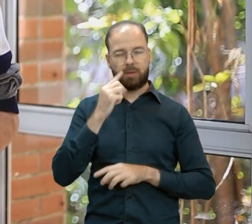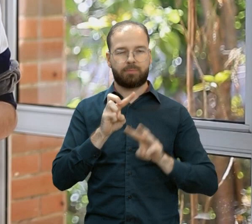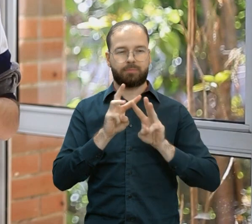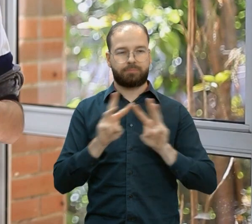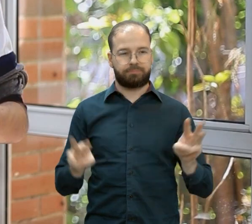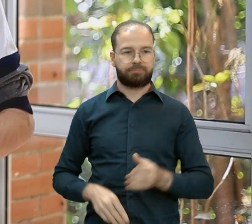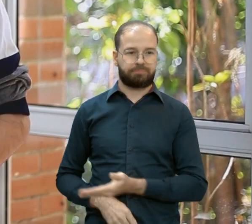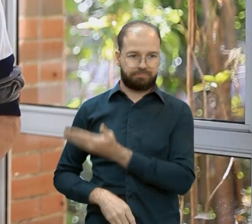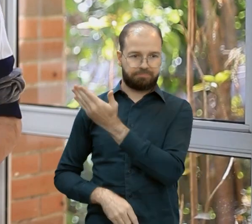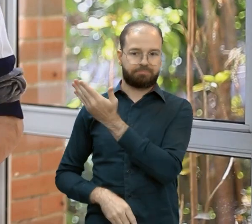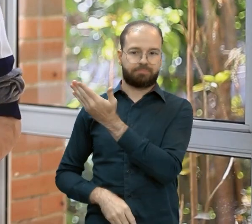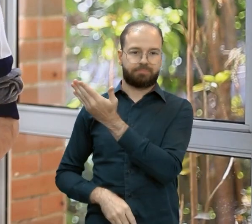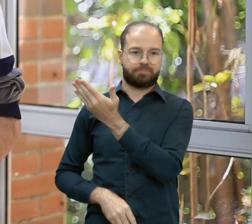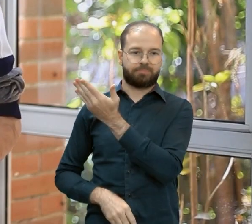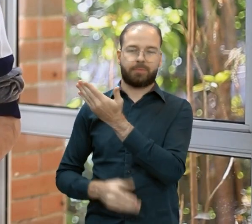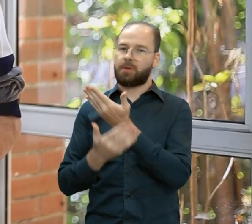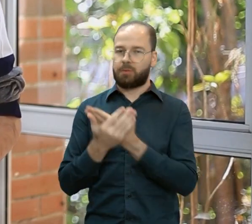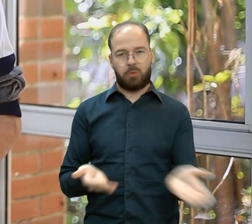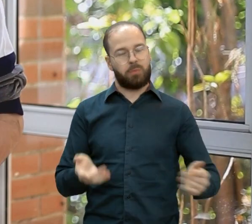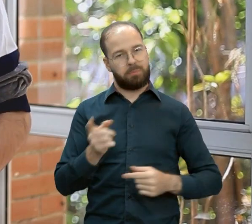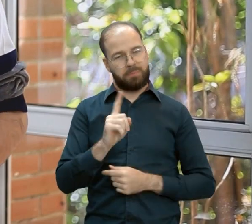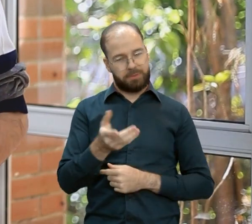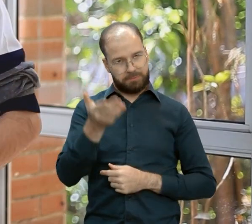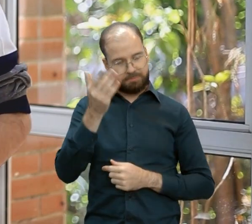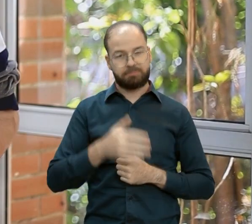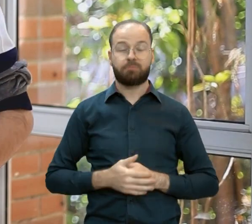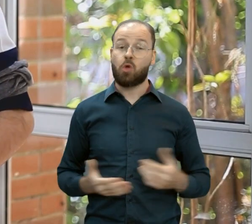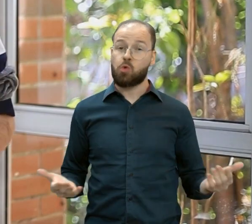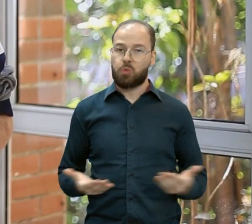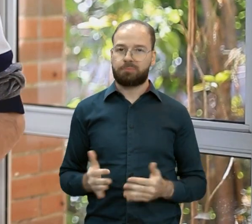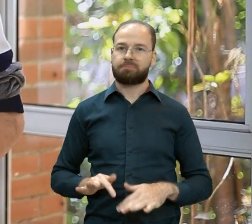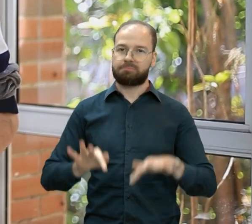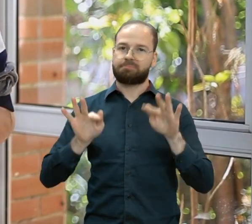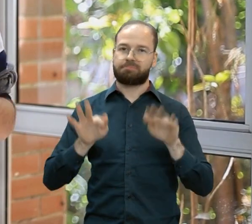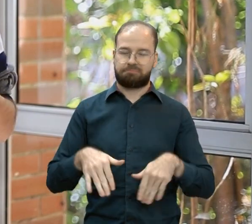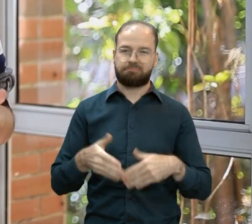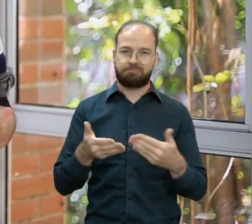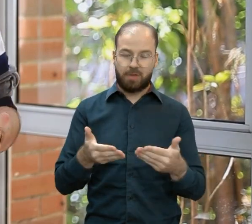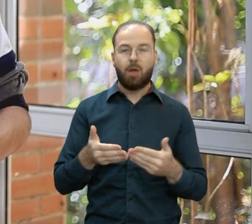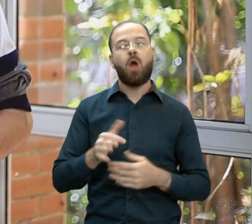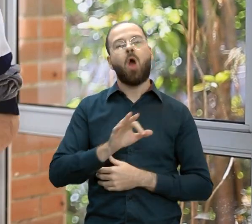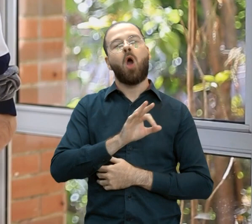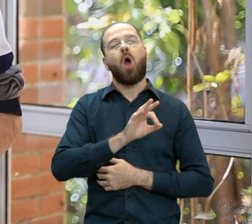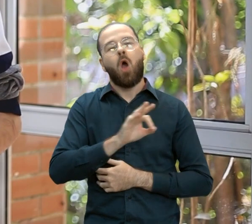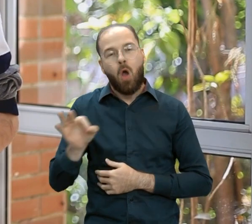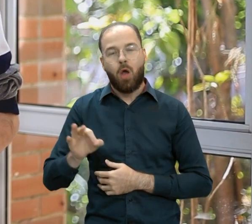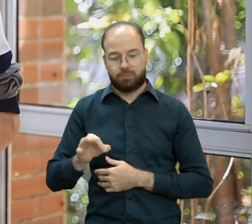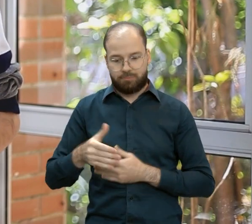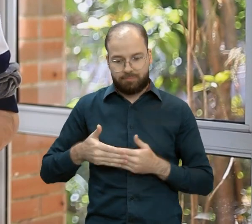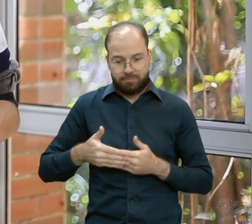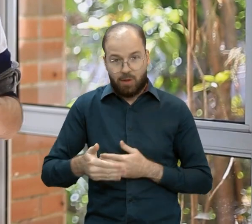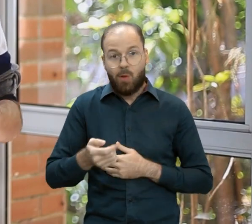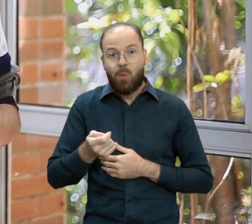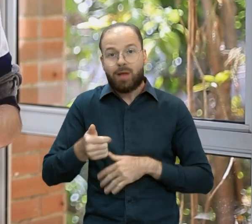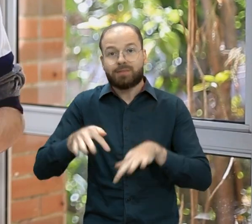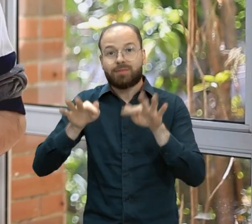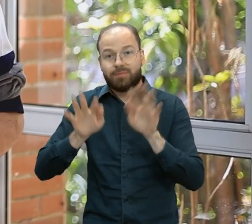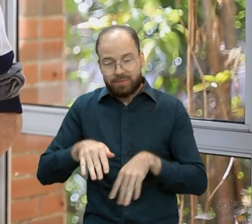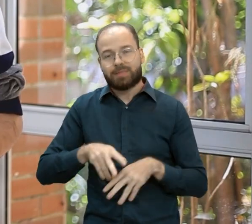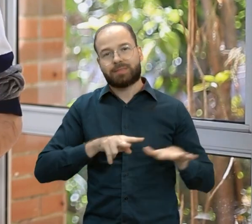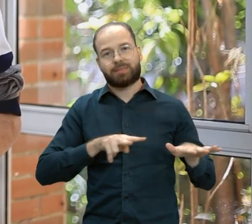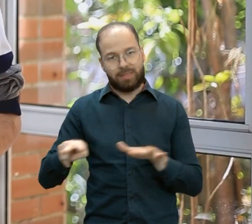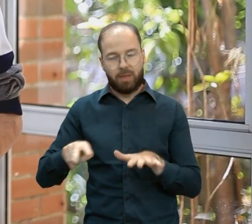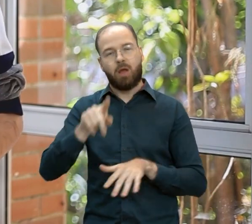centrocultural.ufg.br e não perca essa oportunidade. E por hoje, eu vou ficando por aqui. Tenha um ótimo restinho de semana, continue